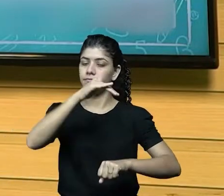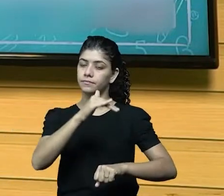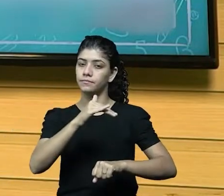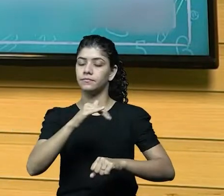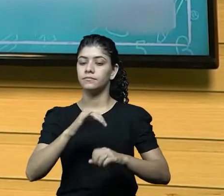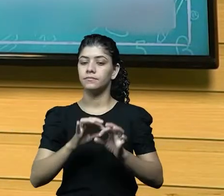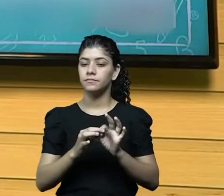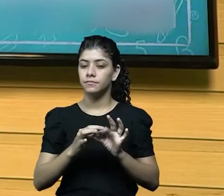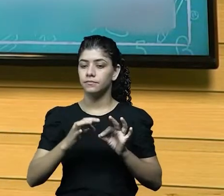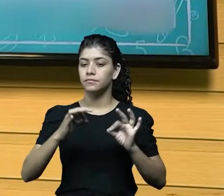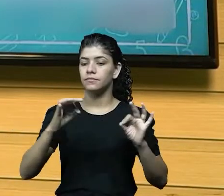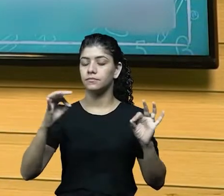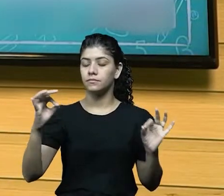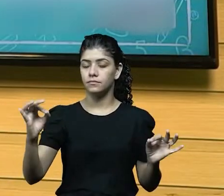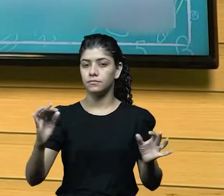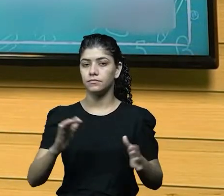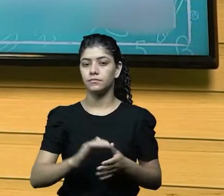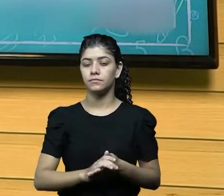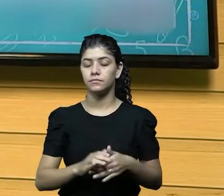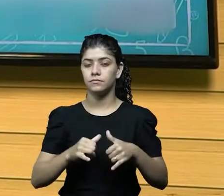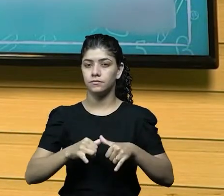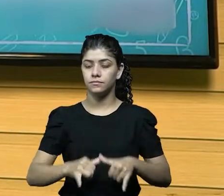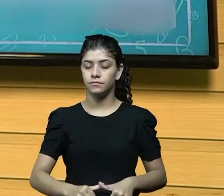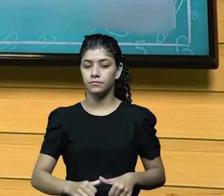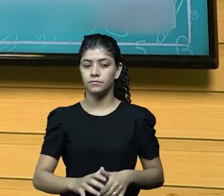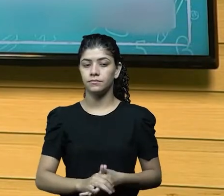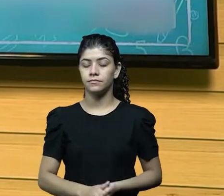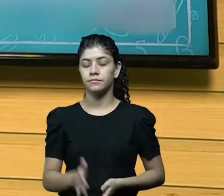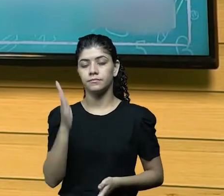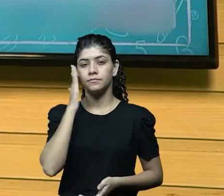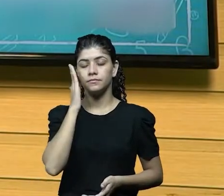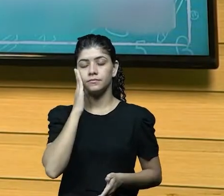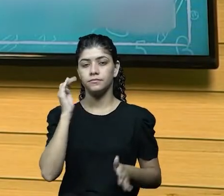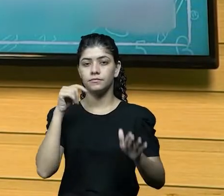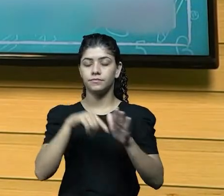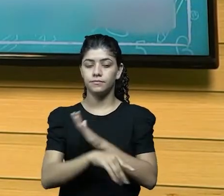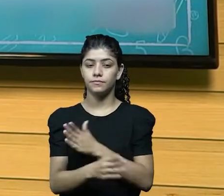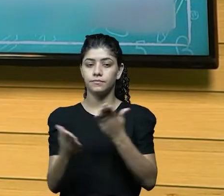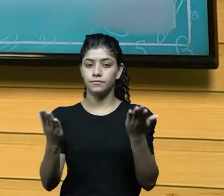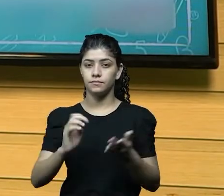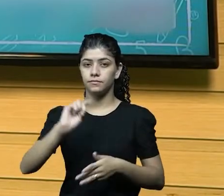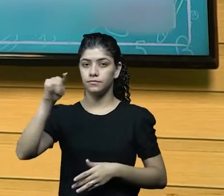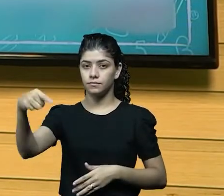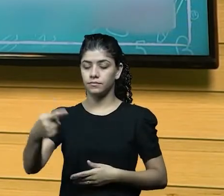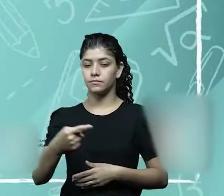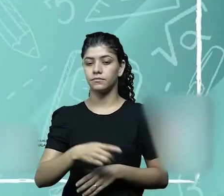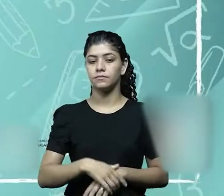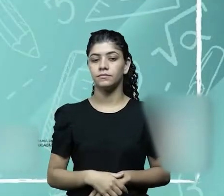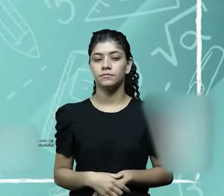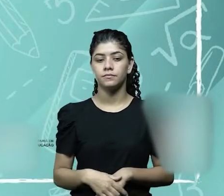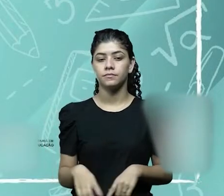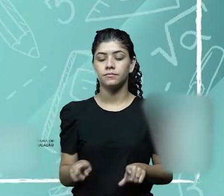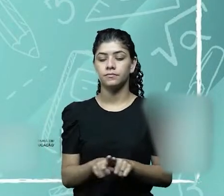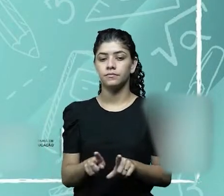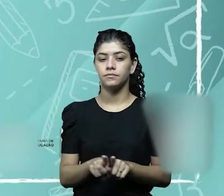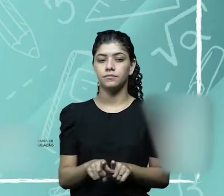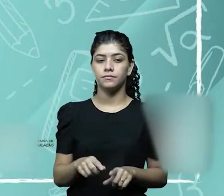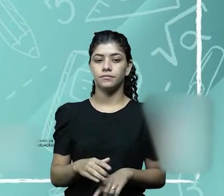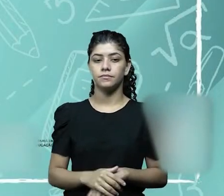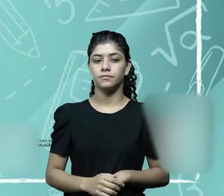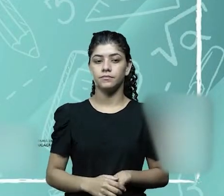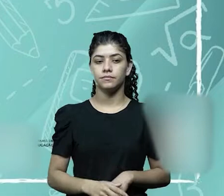já mediu na parte fixa. Vamos entender um pouco mais isso nos próximos slides. Este é o paquímetro